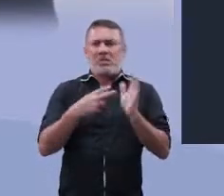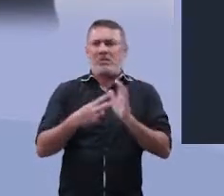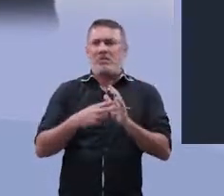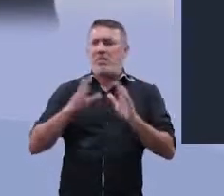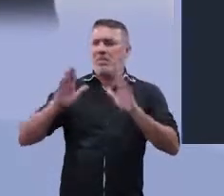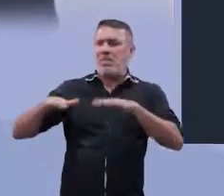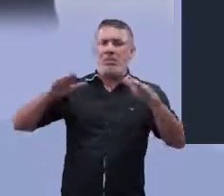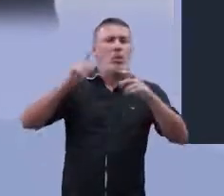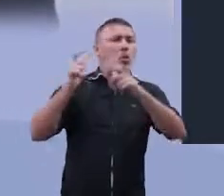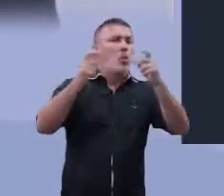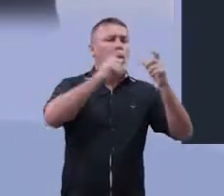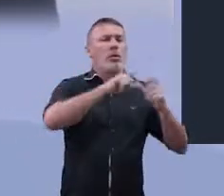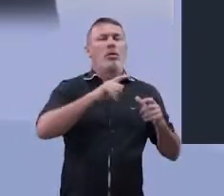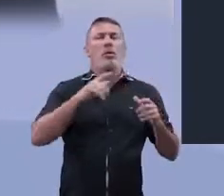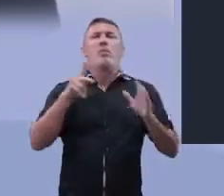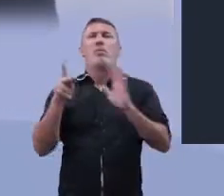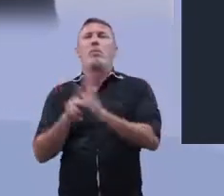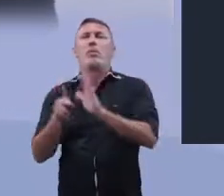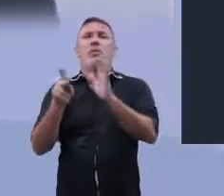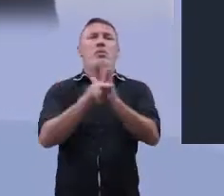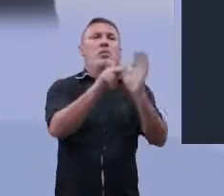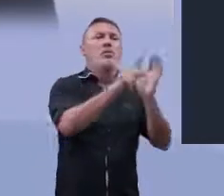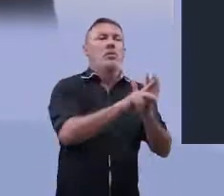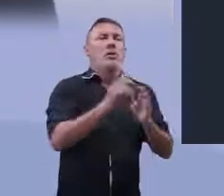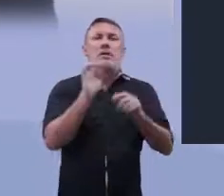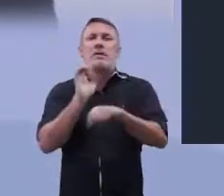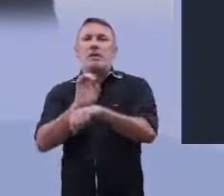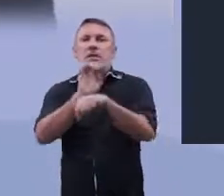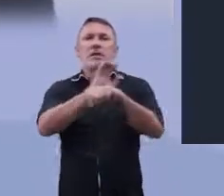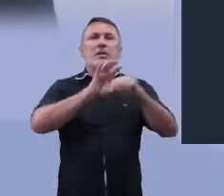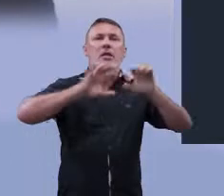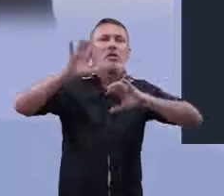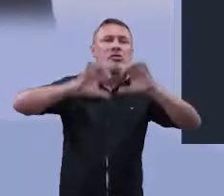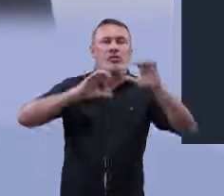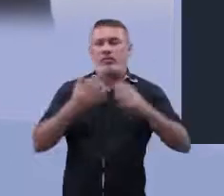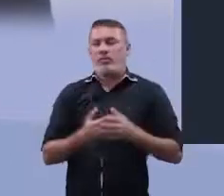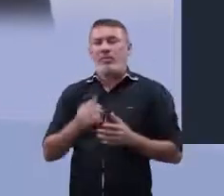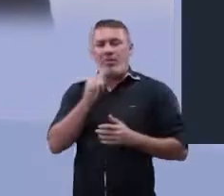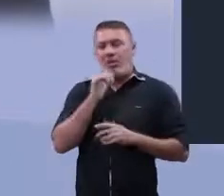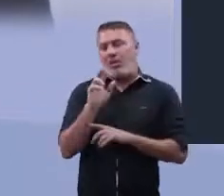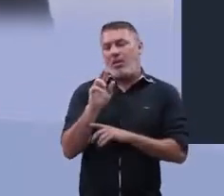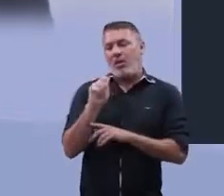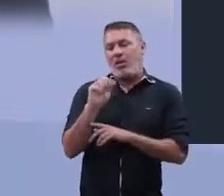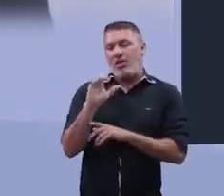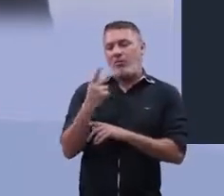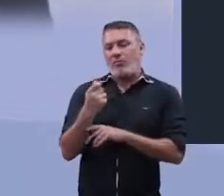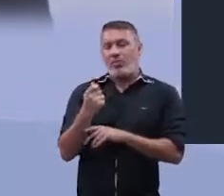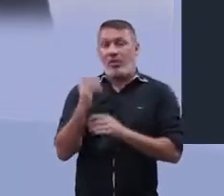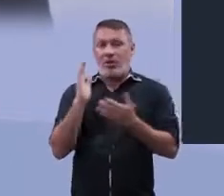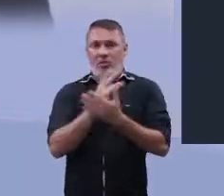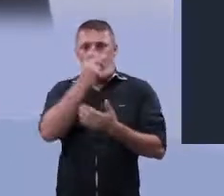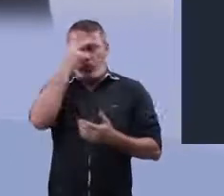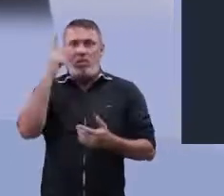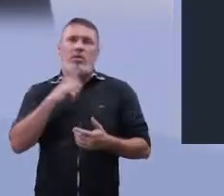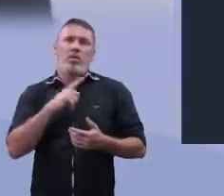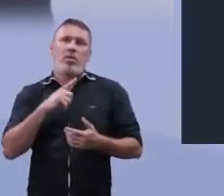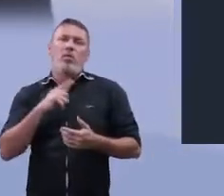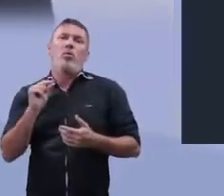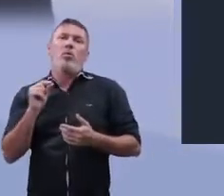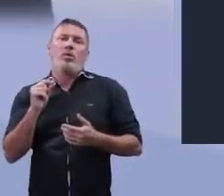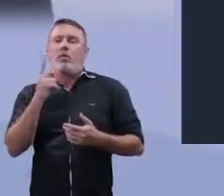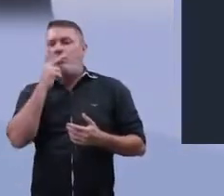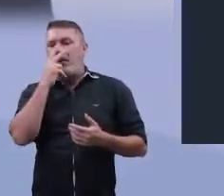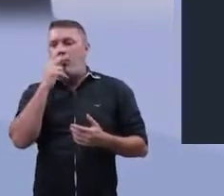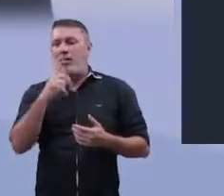tendo significações diferentes de acordo com a região do país, ok? Por exemplo, racha, né? Algumas pessoas podem conhecer